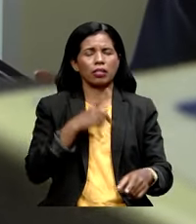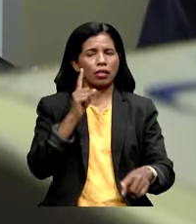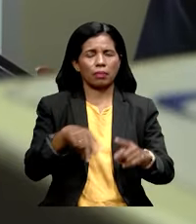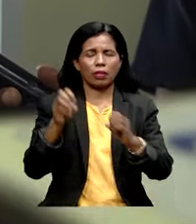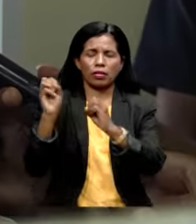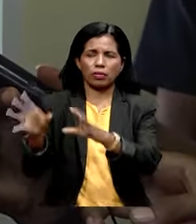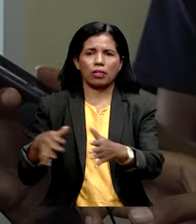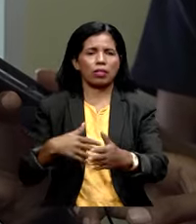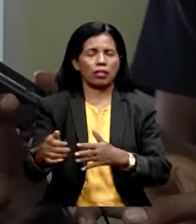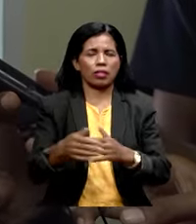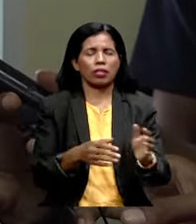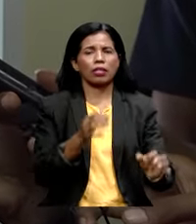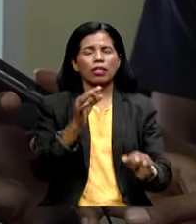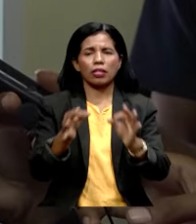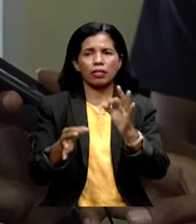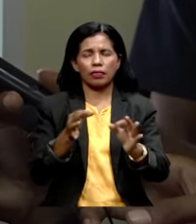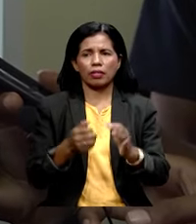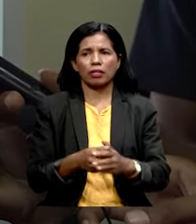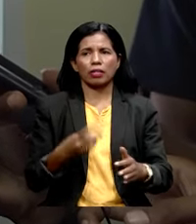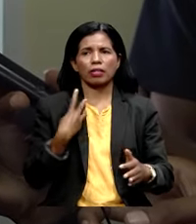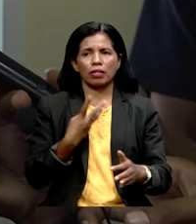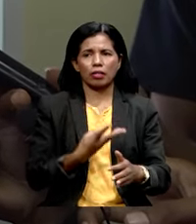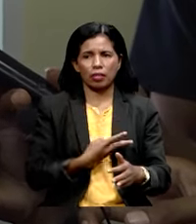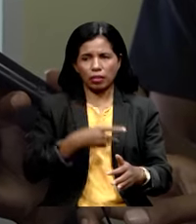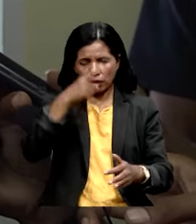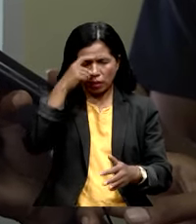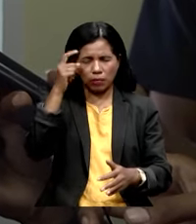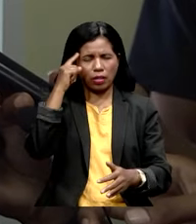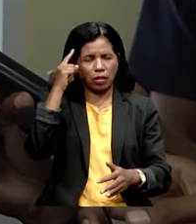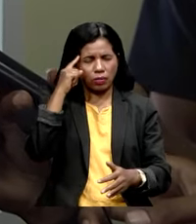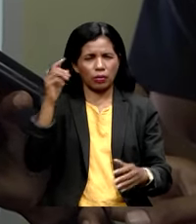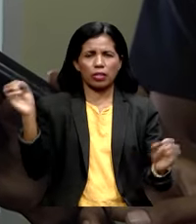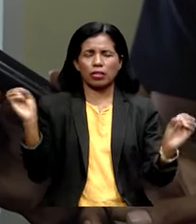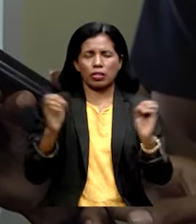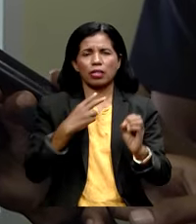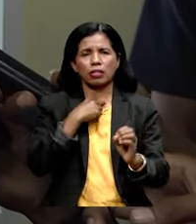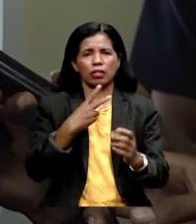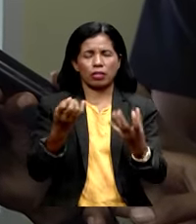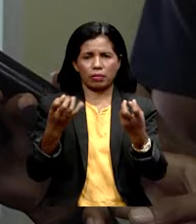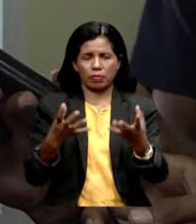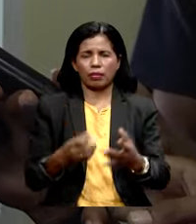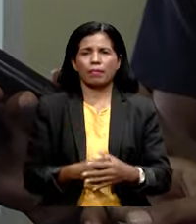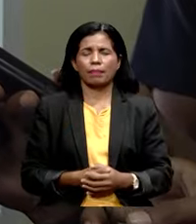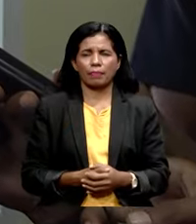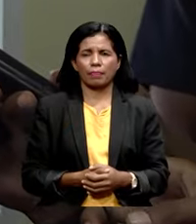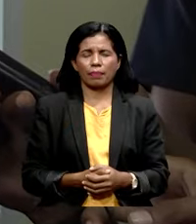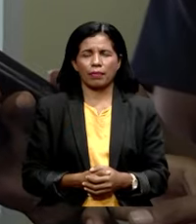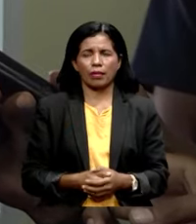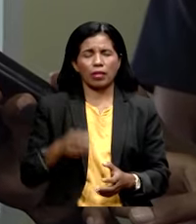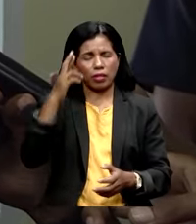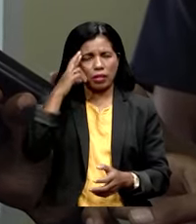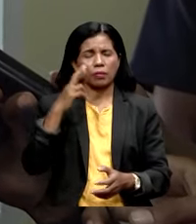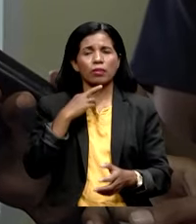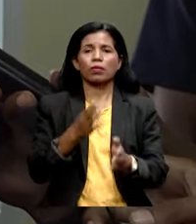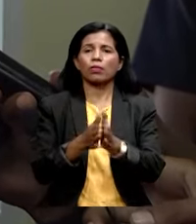né? Cuanto más, coitado, Juan es tan joven desesperado. Aula critica la condena. Ramos Horta mos